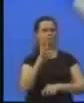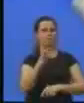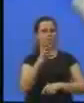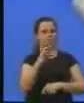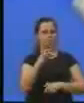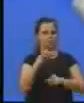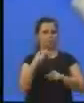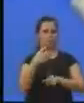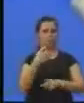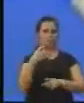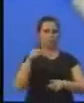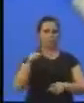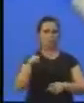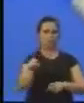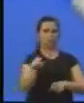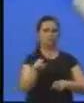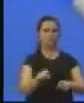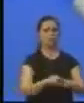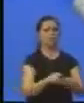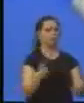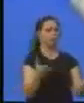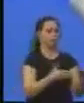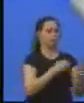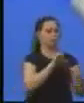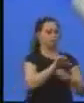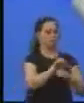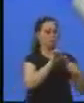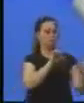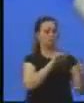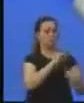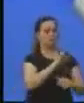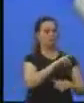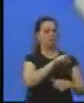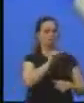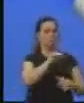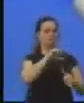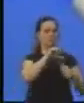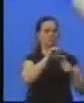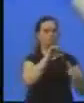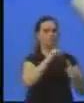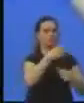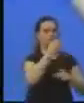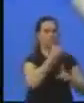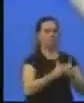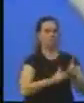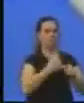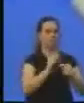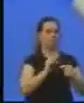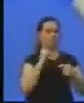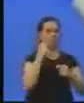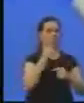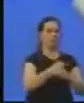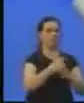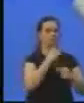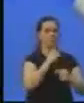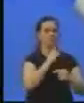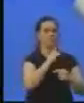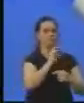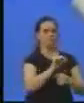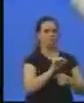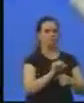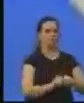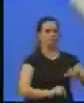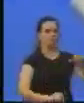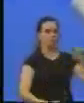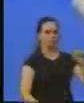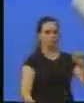10.000. A taxa de variação da população daqui a 6 meses será: alternativa